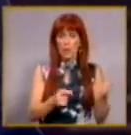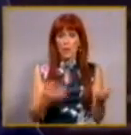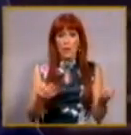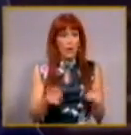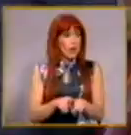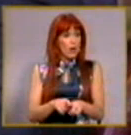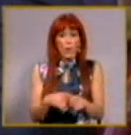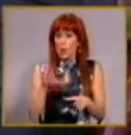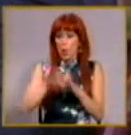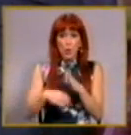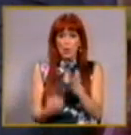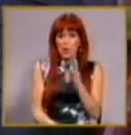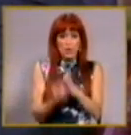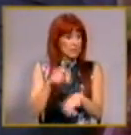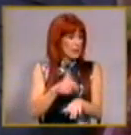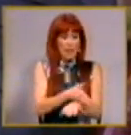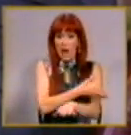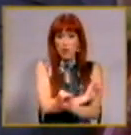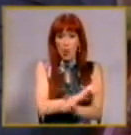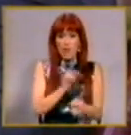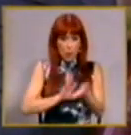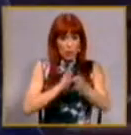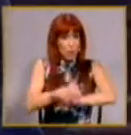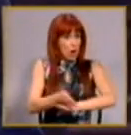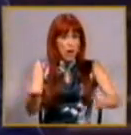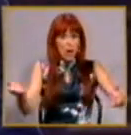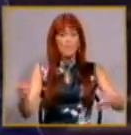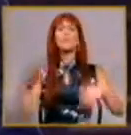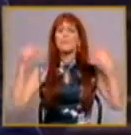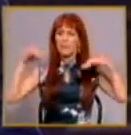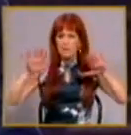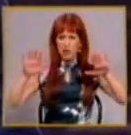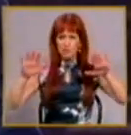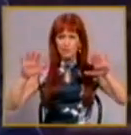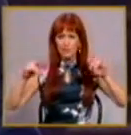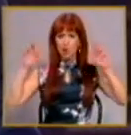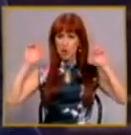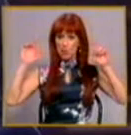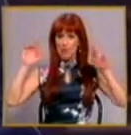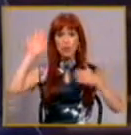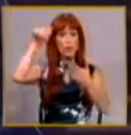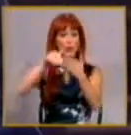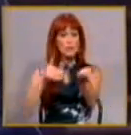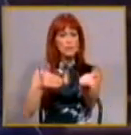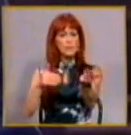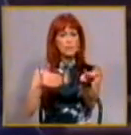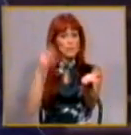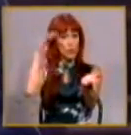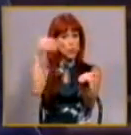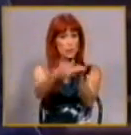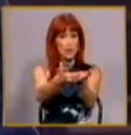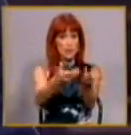que não estavam criadas já nessa altura condições para continuar. De qualquer forma, esperámos pelos resultados. E os